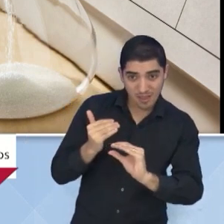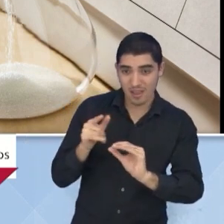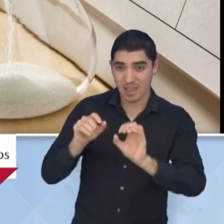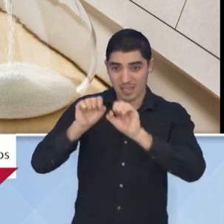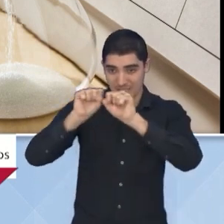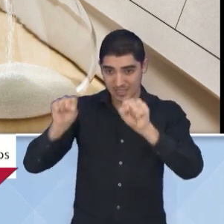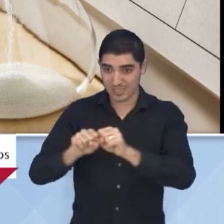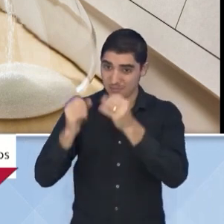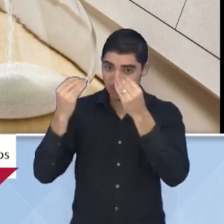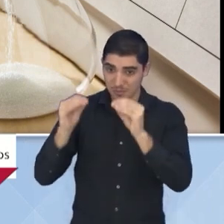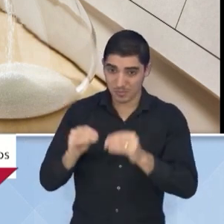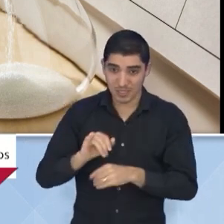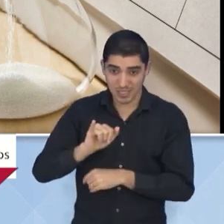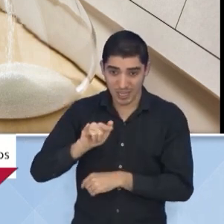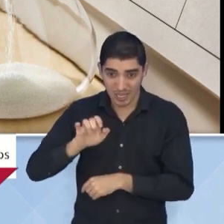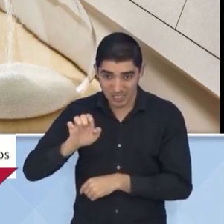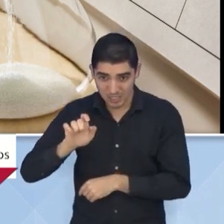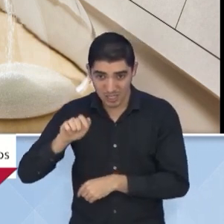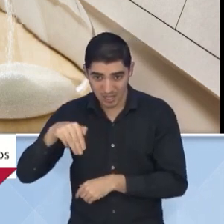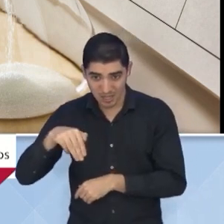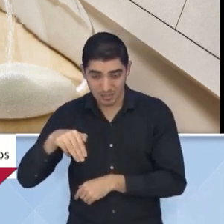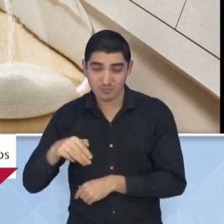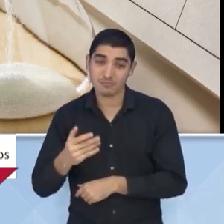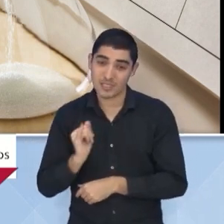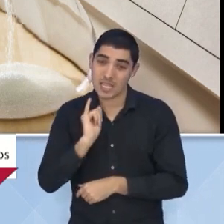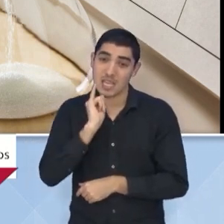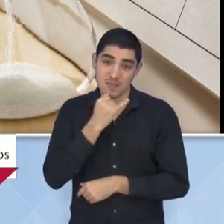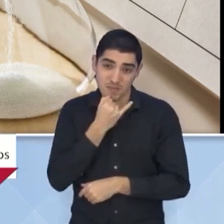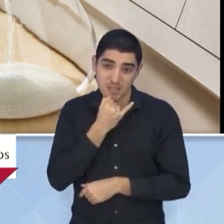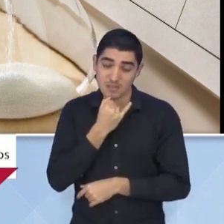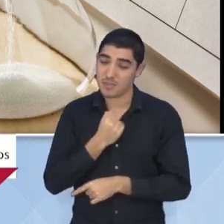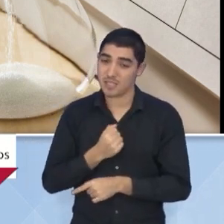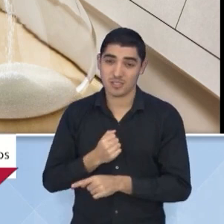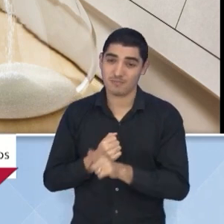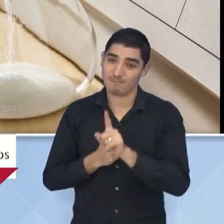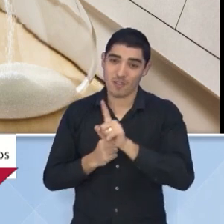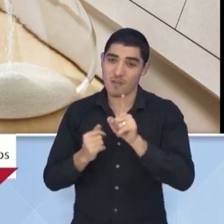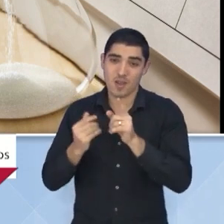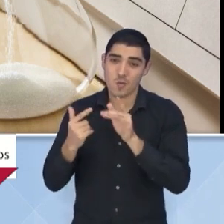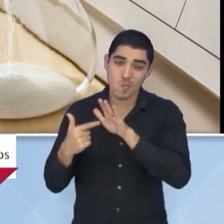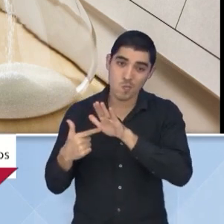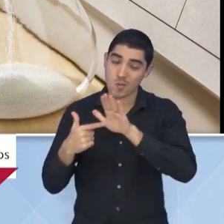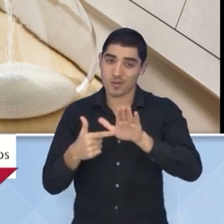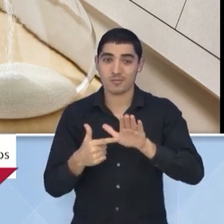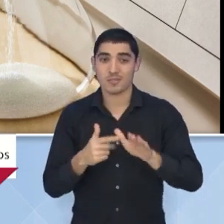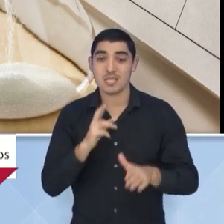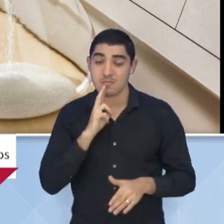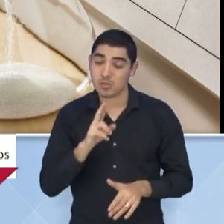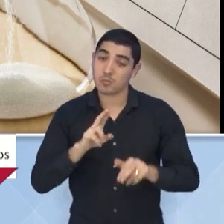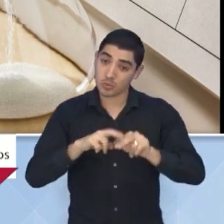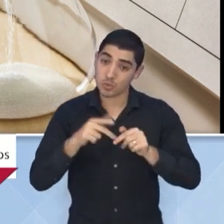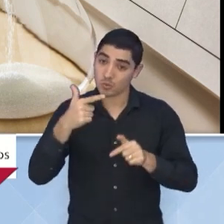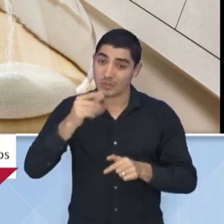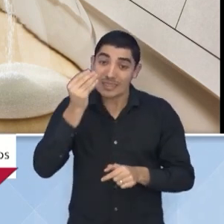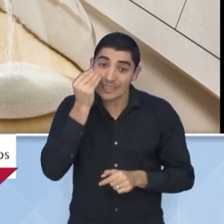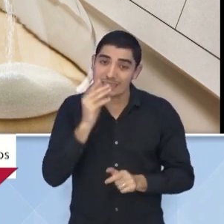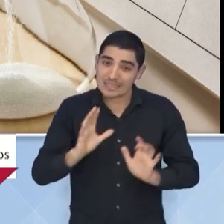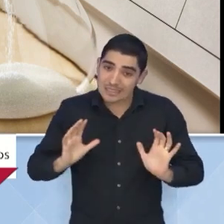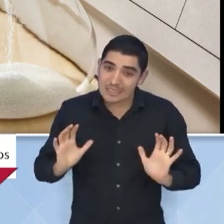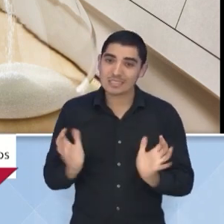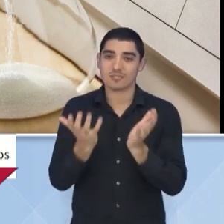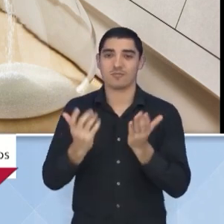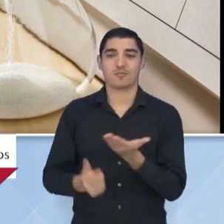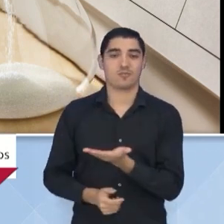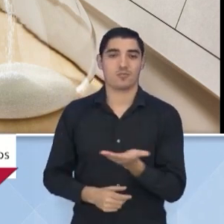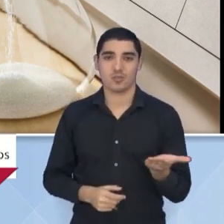H tempo infelizmente não será contemplado Tá bom então mais um incentivo aí para vocês